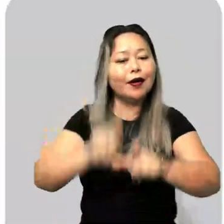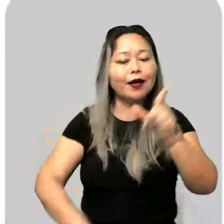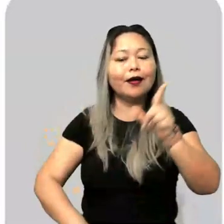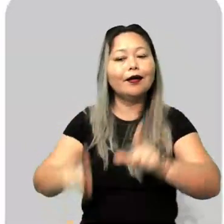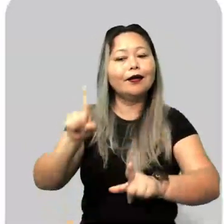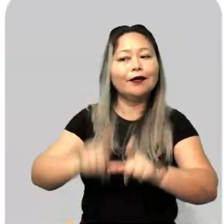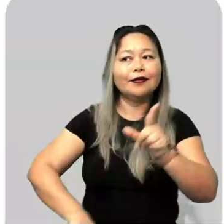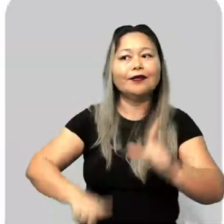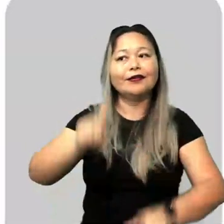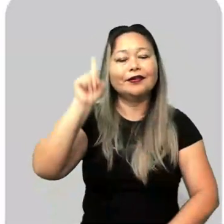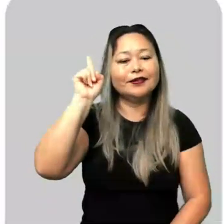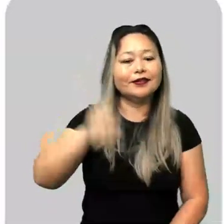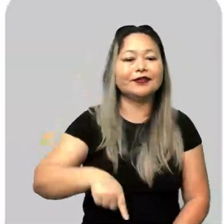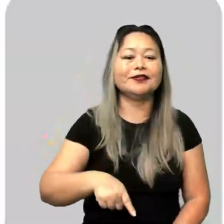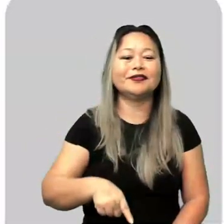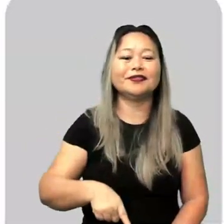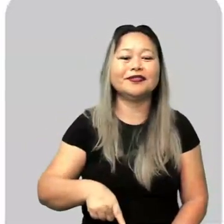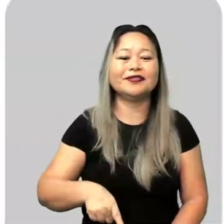você. Acertou.